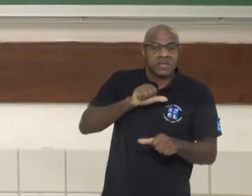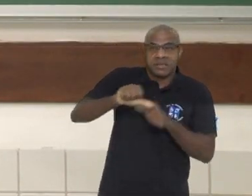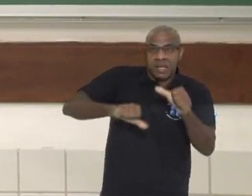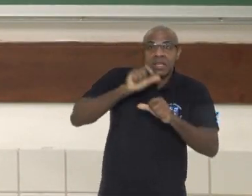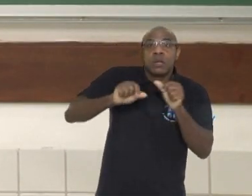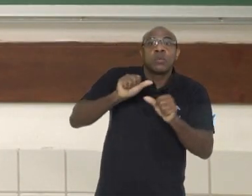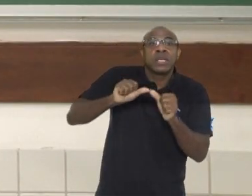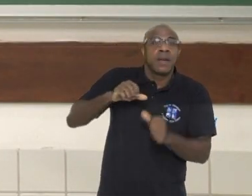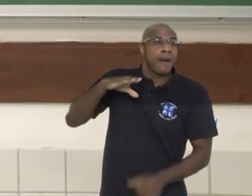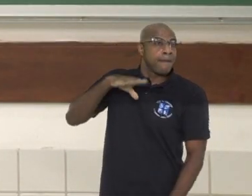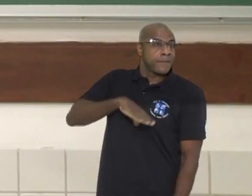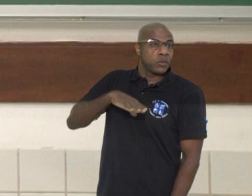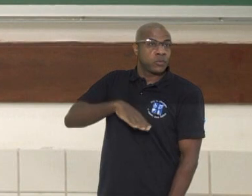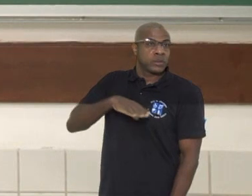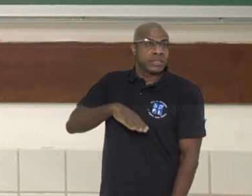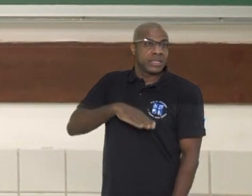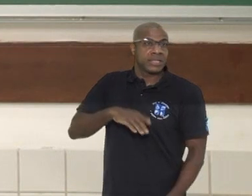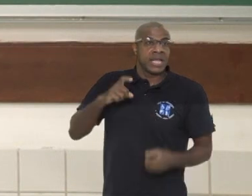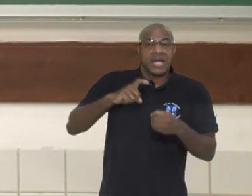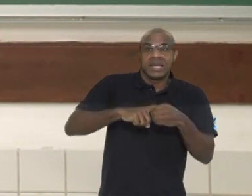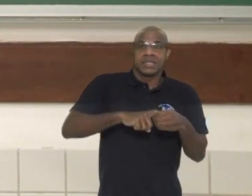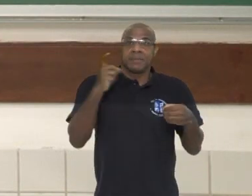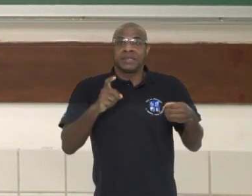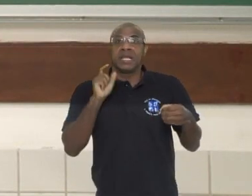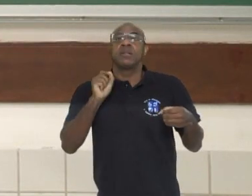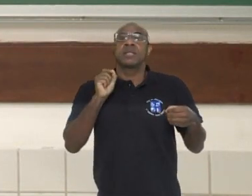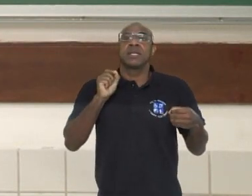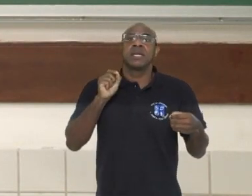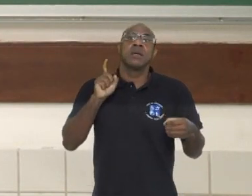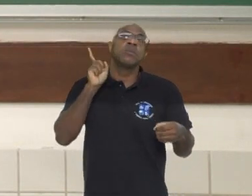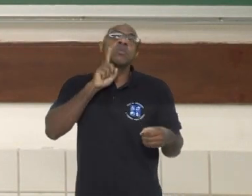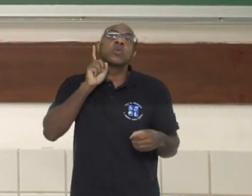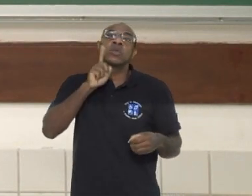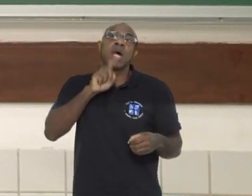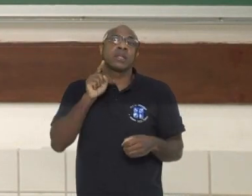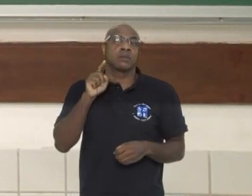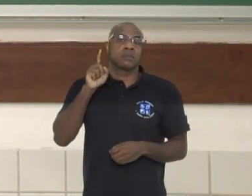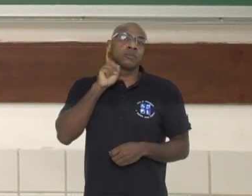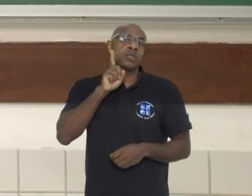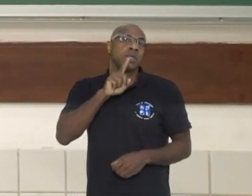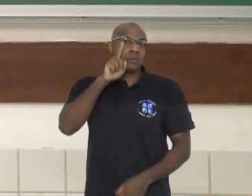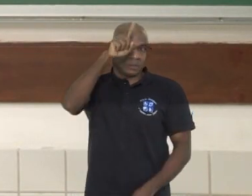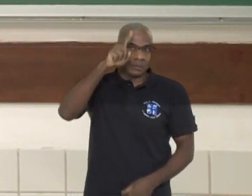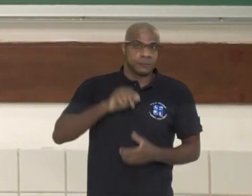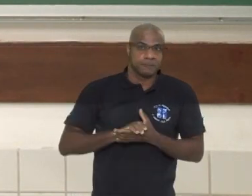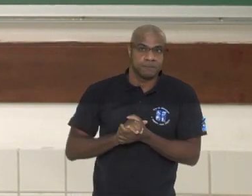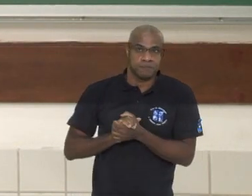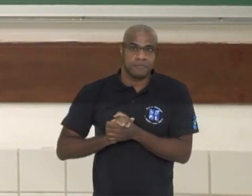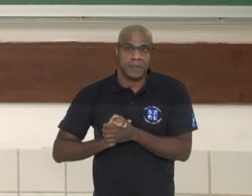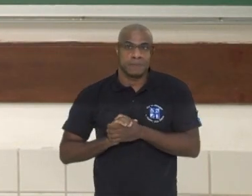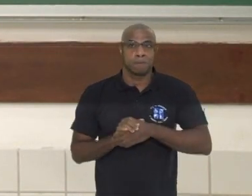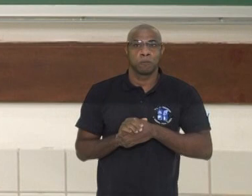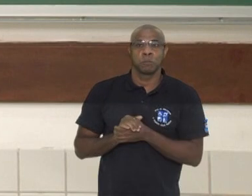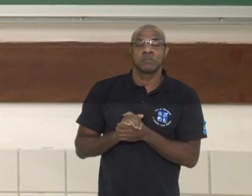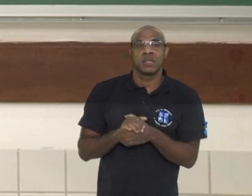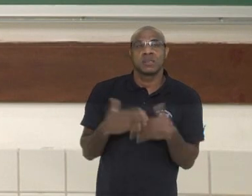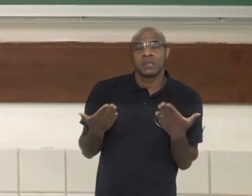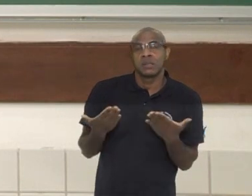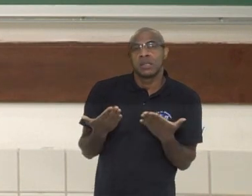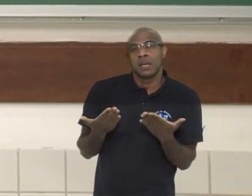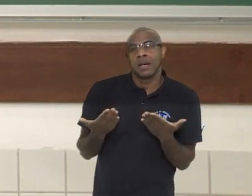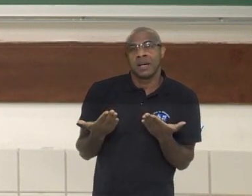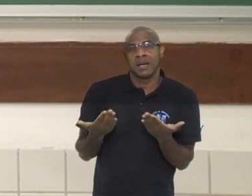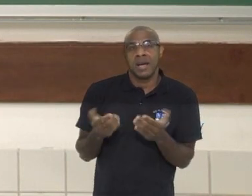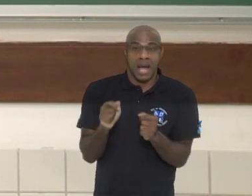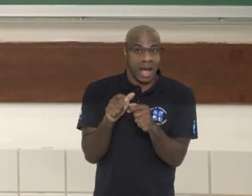esquecer, tá, que os colonos brasileiros, boa parte deles,